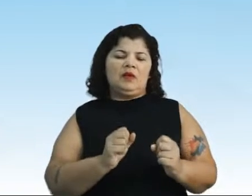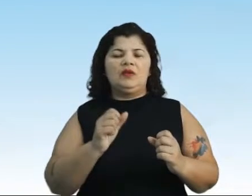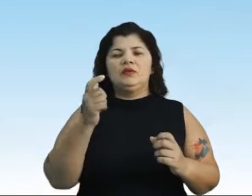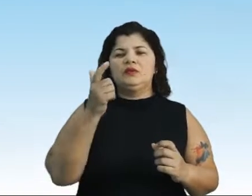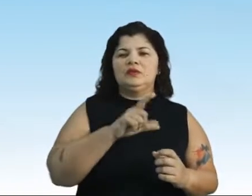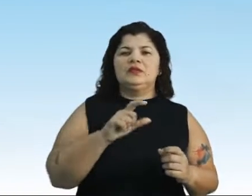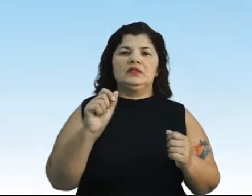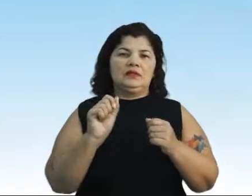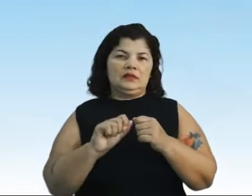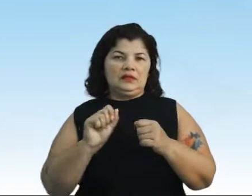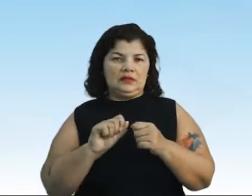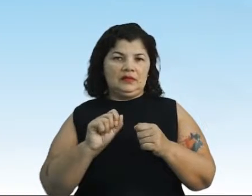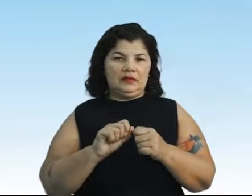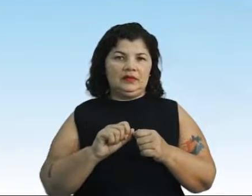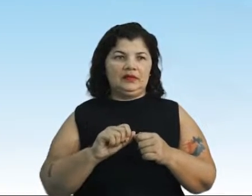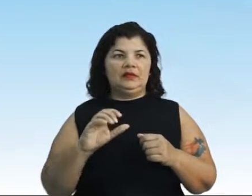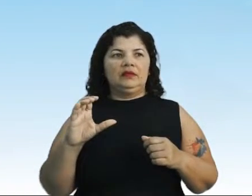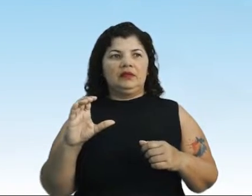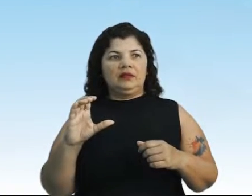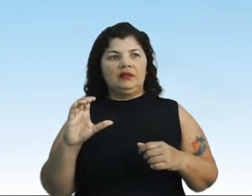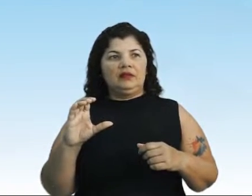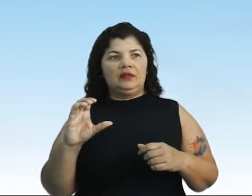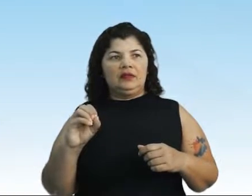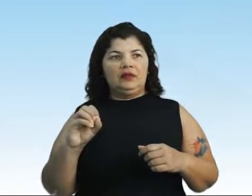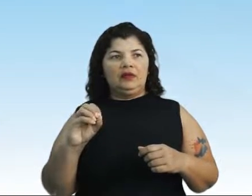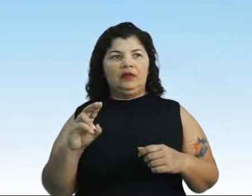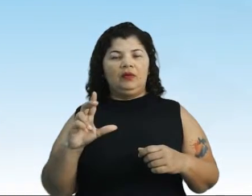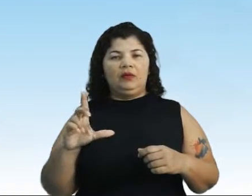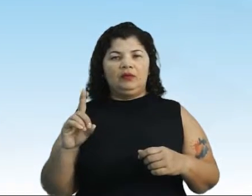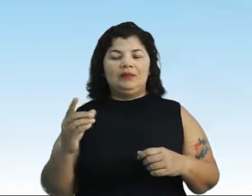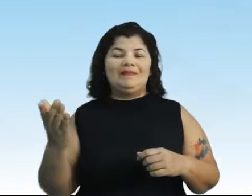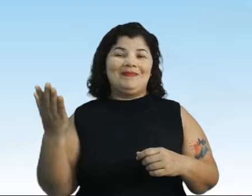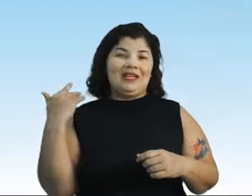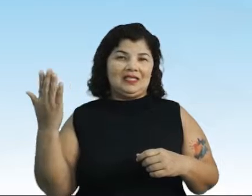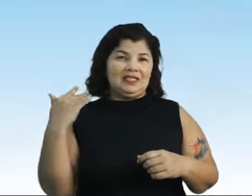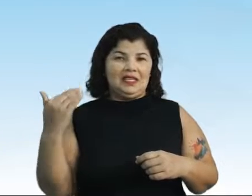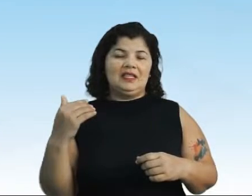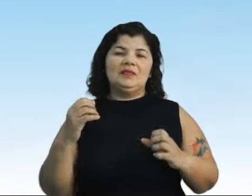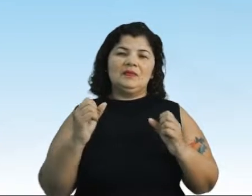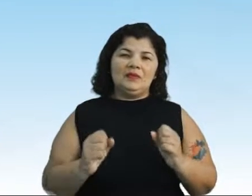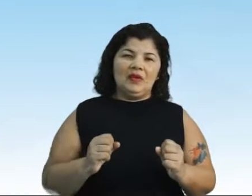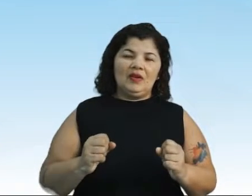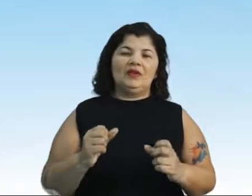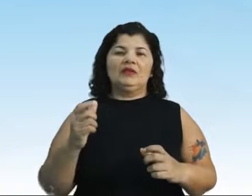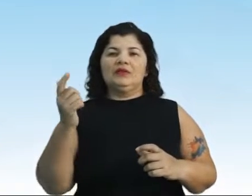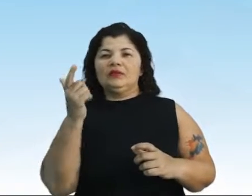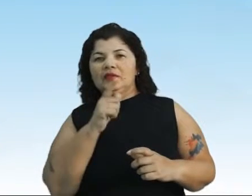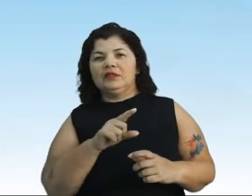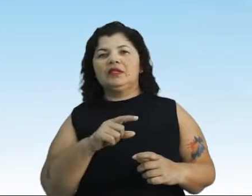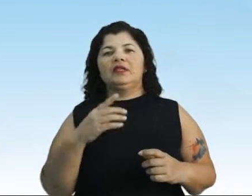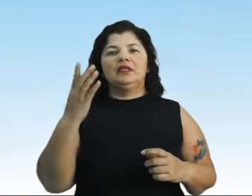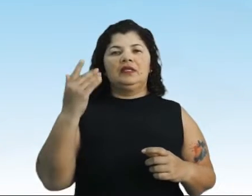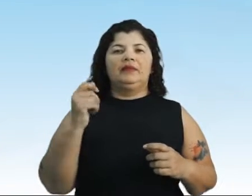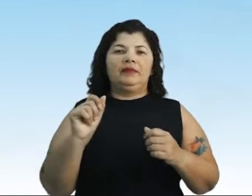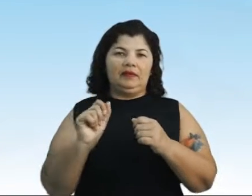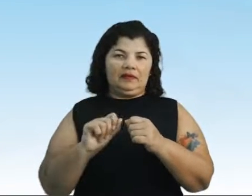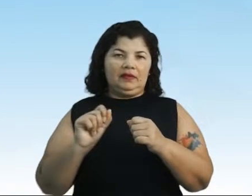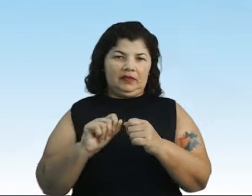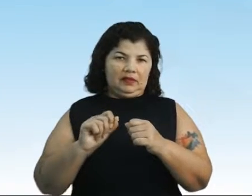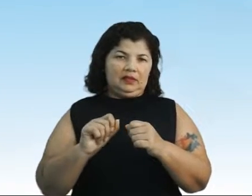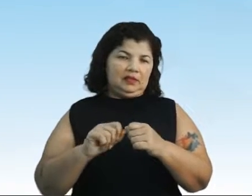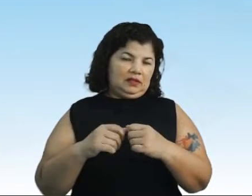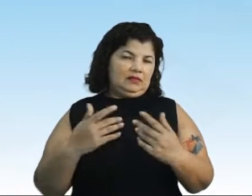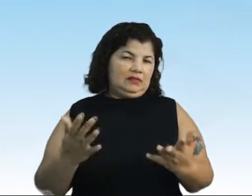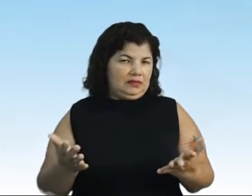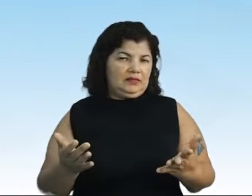eu fazia. E could vai ser no passado, né? Eu podia, eu conseguia, eu sabia fazer em um